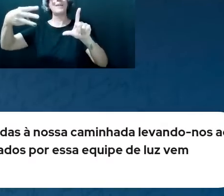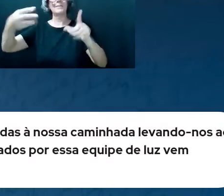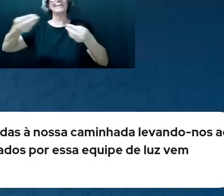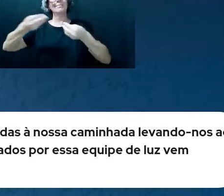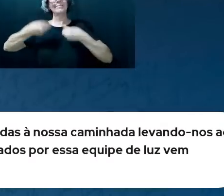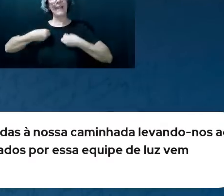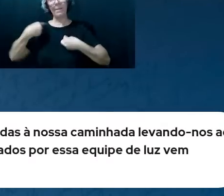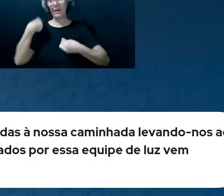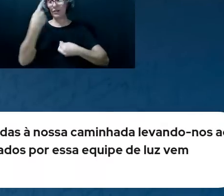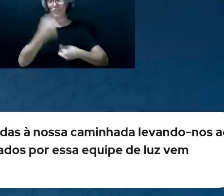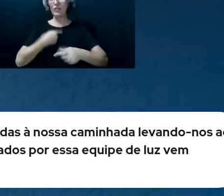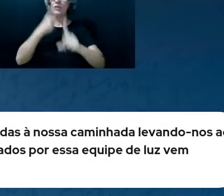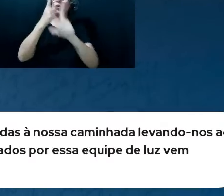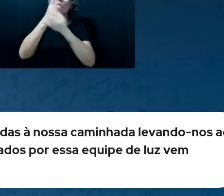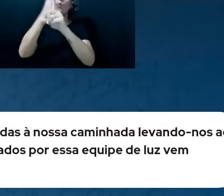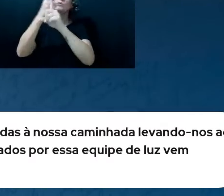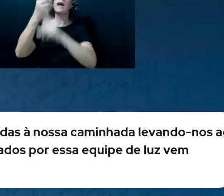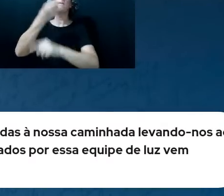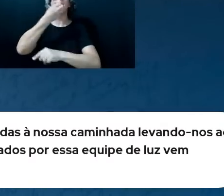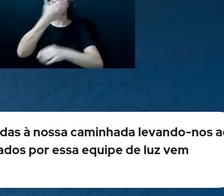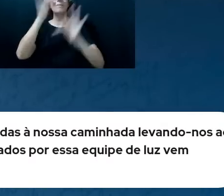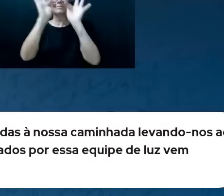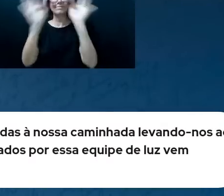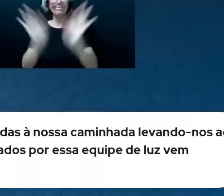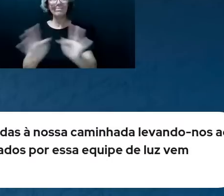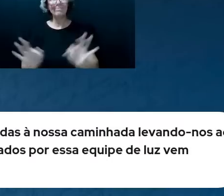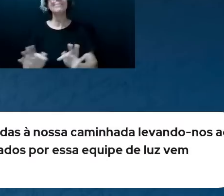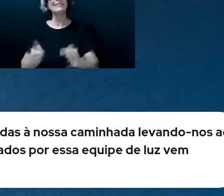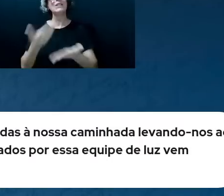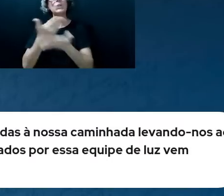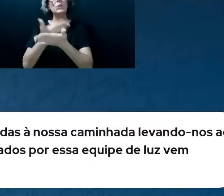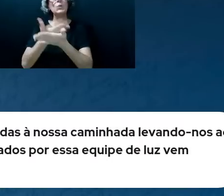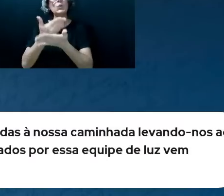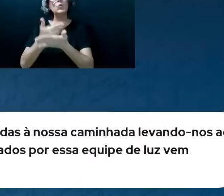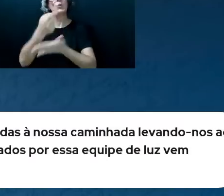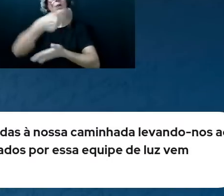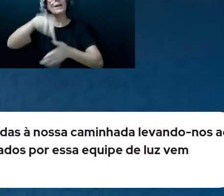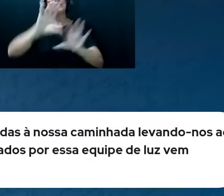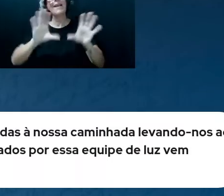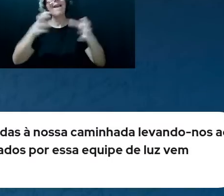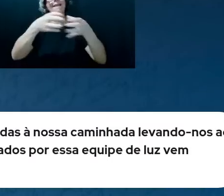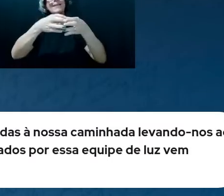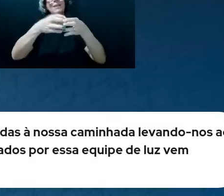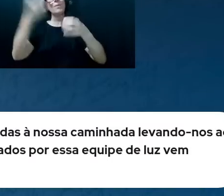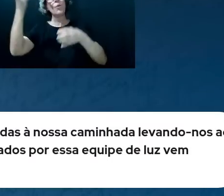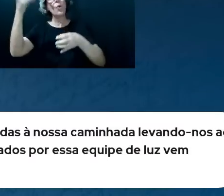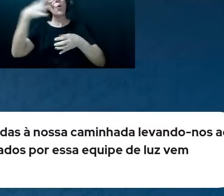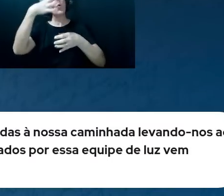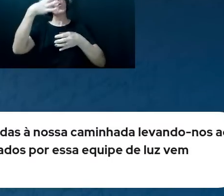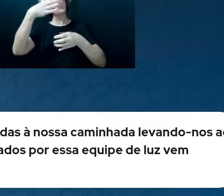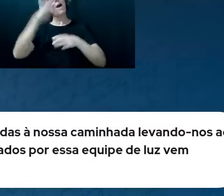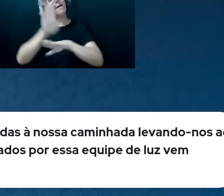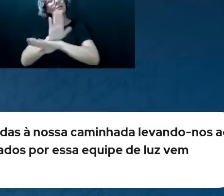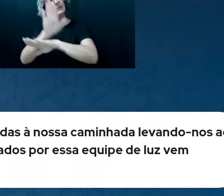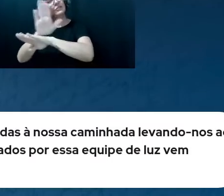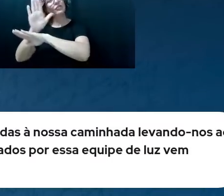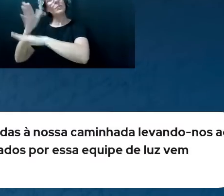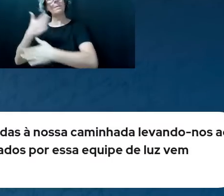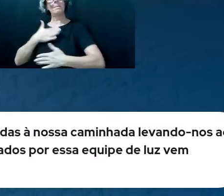das bem-aventuranças. Os estudos mediados para essa equipe de luz vêm contribuindo para minha